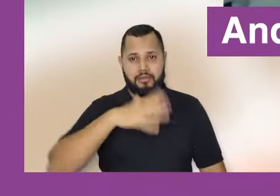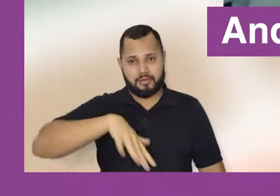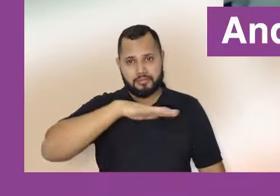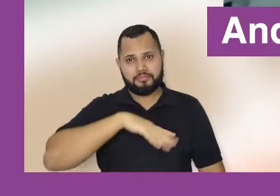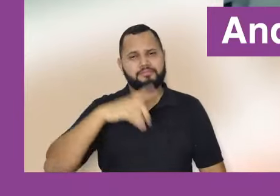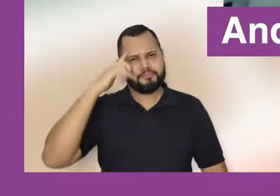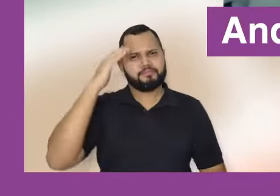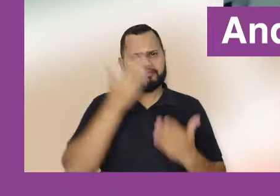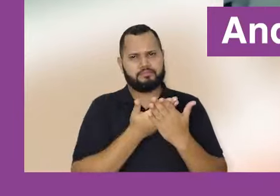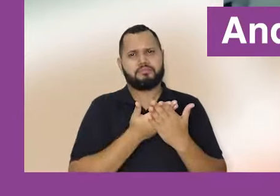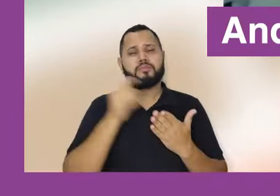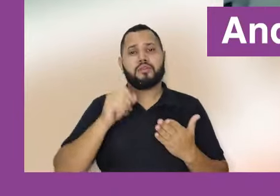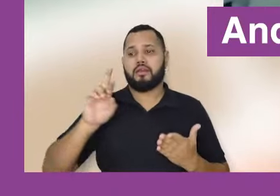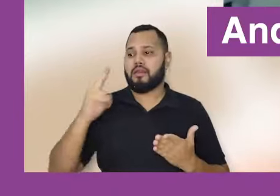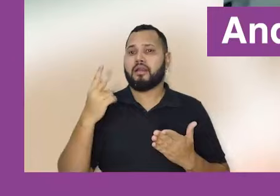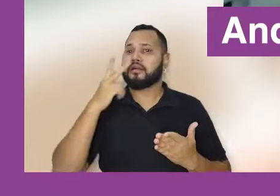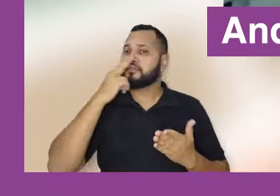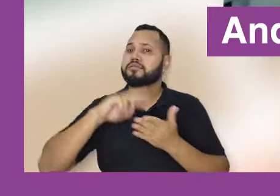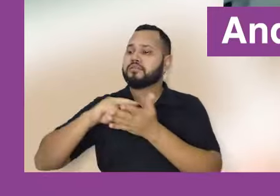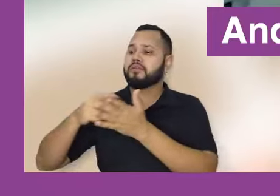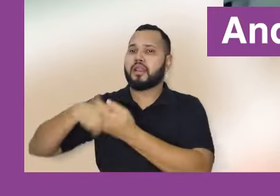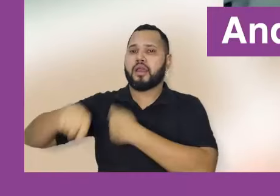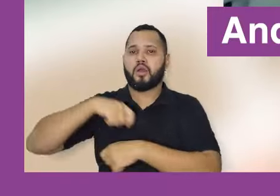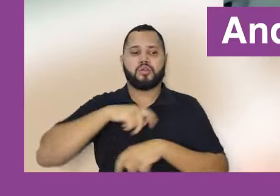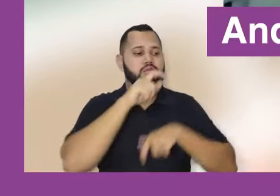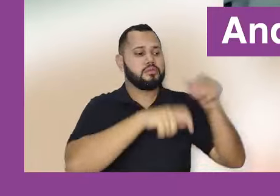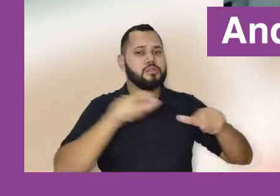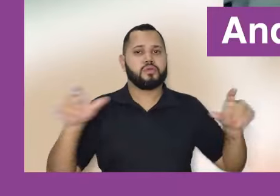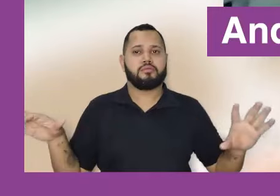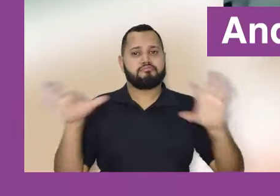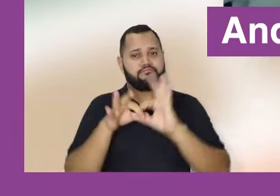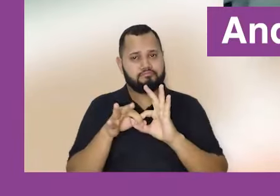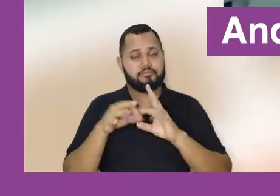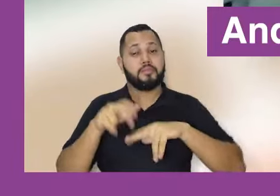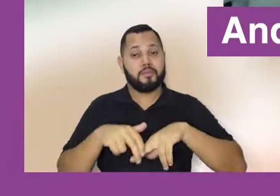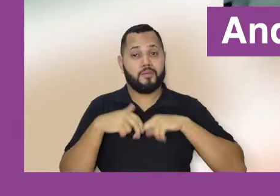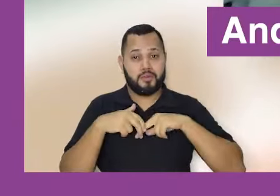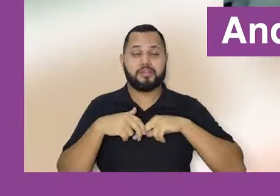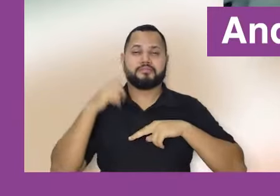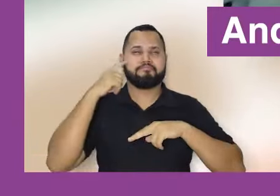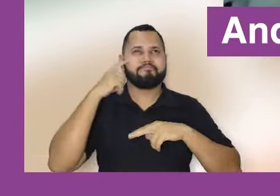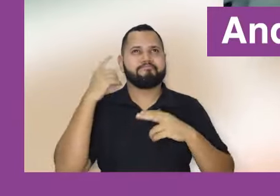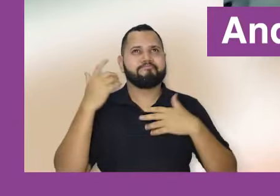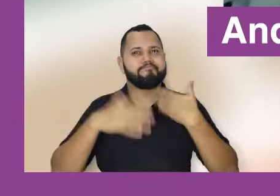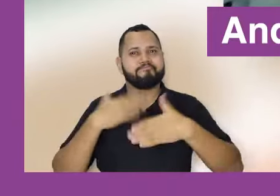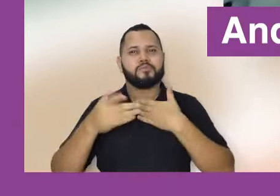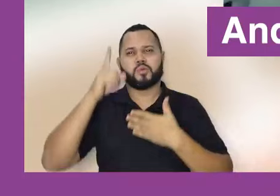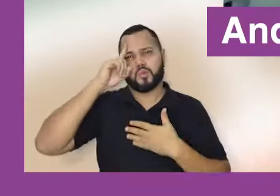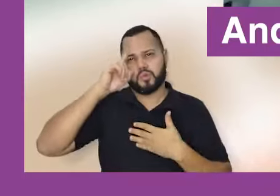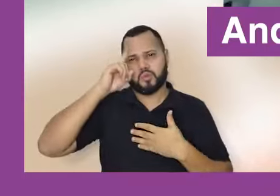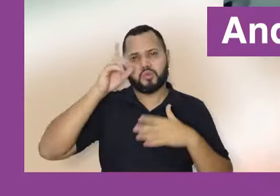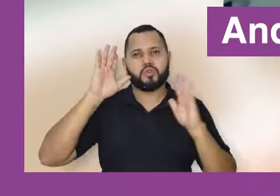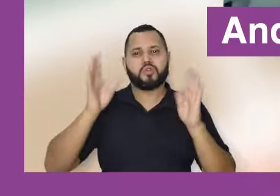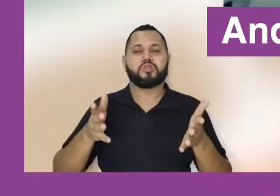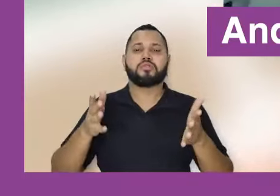Eu acredito muito no RH que é ponte entre o negócio e as pessoas e é dessa maneira que a gente busca construir todos os dias